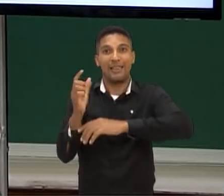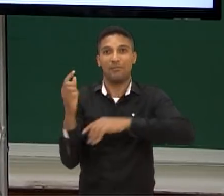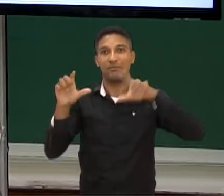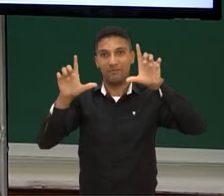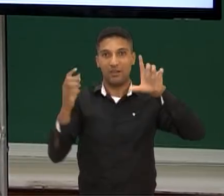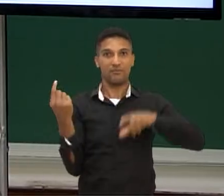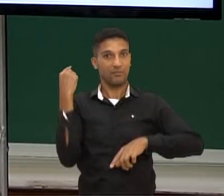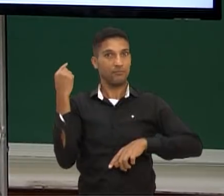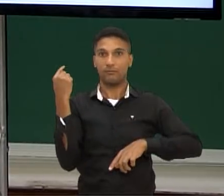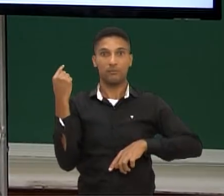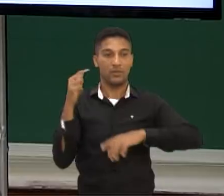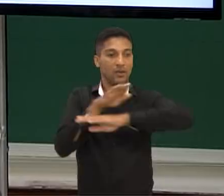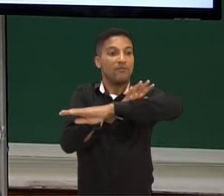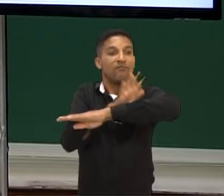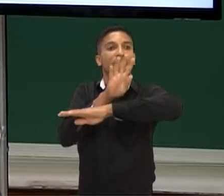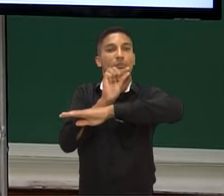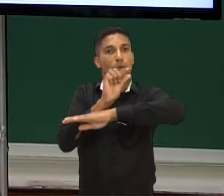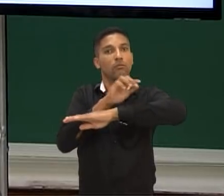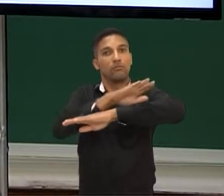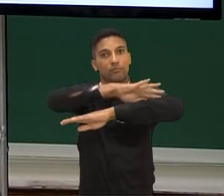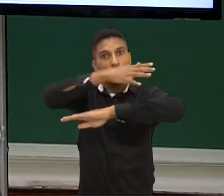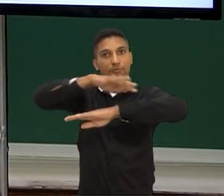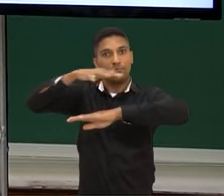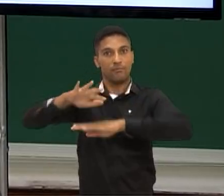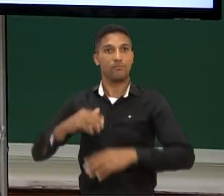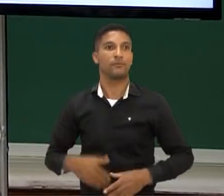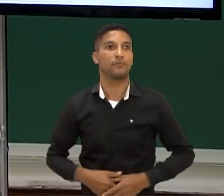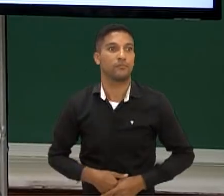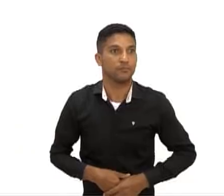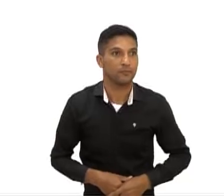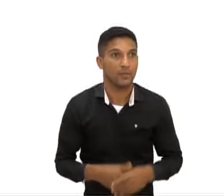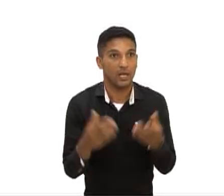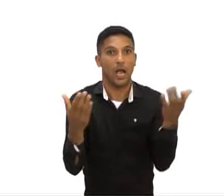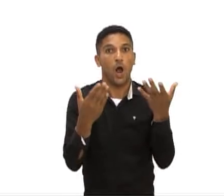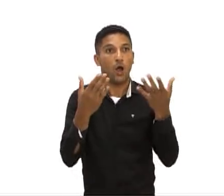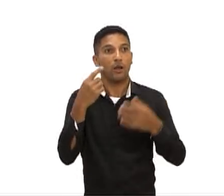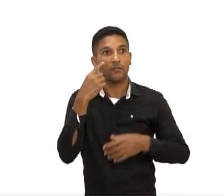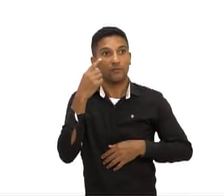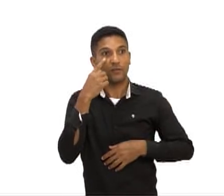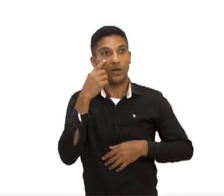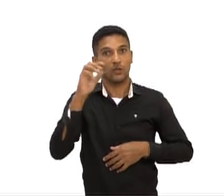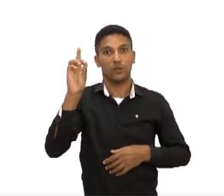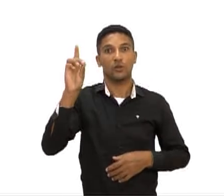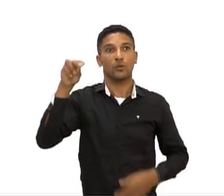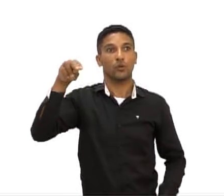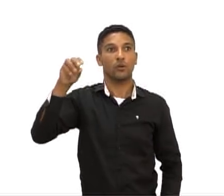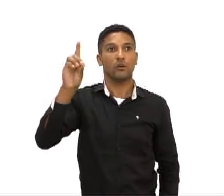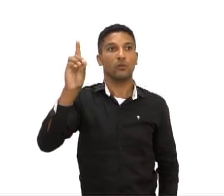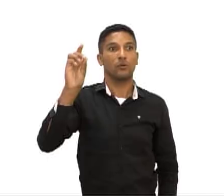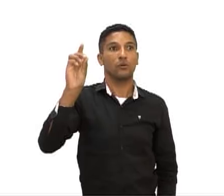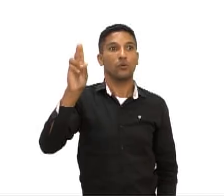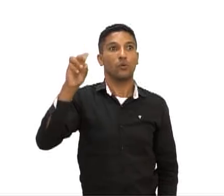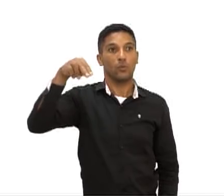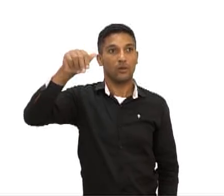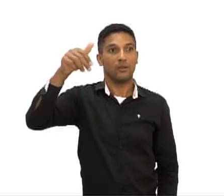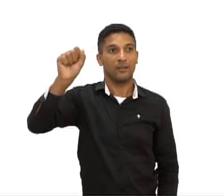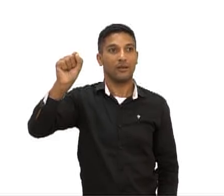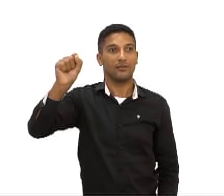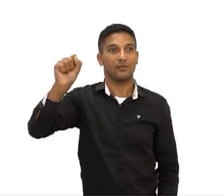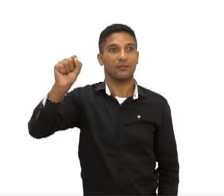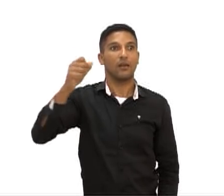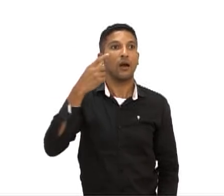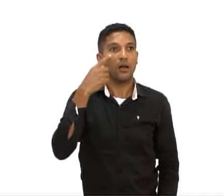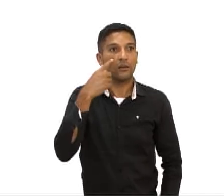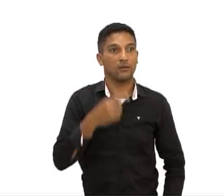imagens anteriores. Vejam as dunas aqui novamente. São formas de relevo que têm um acúmulo